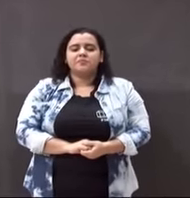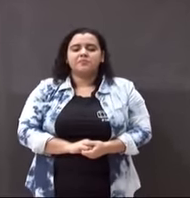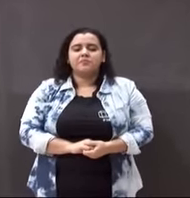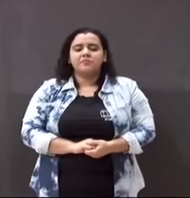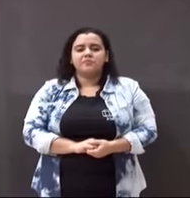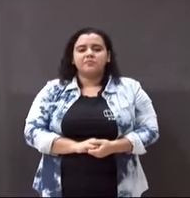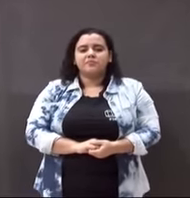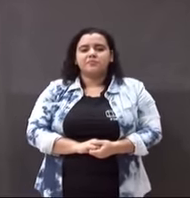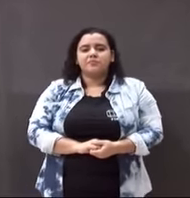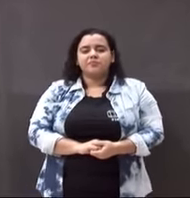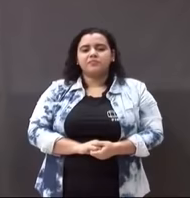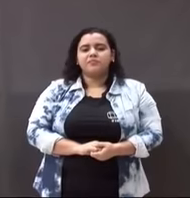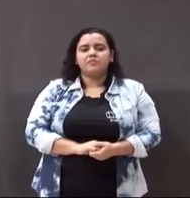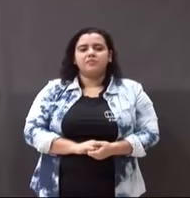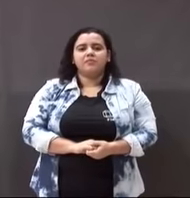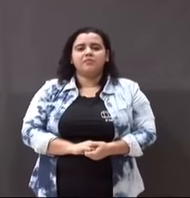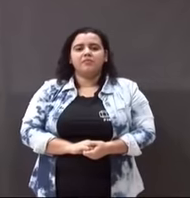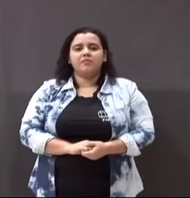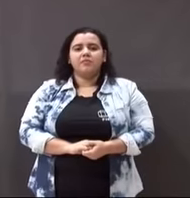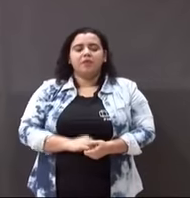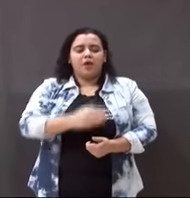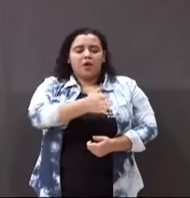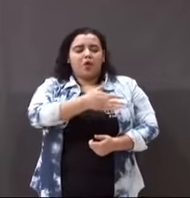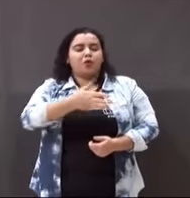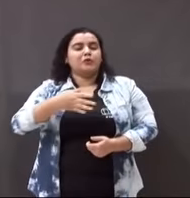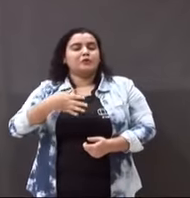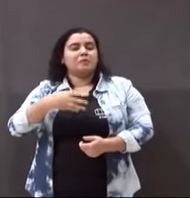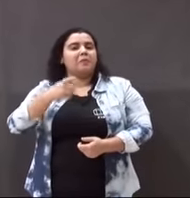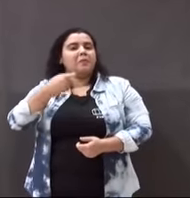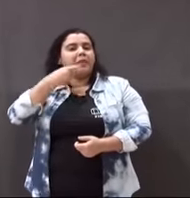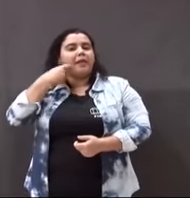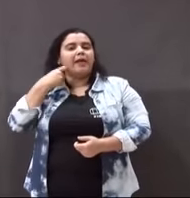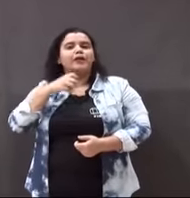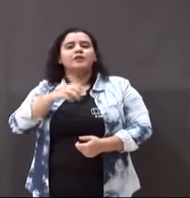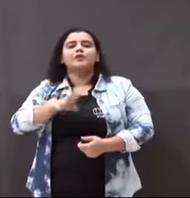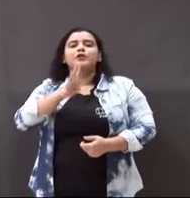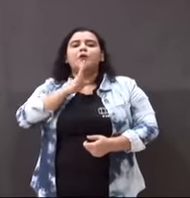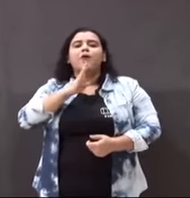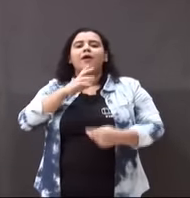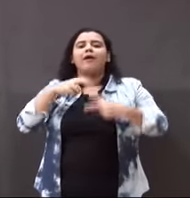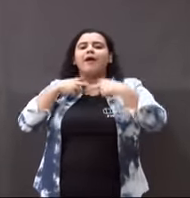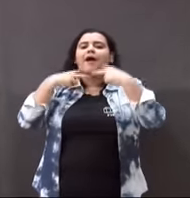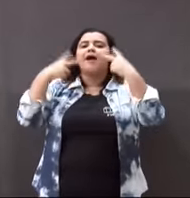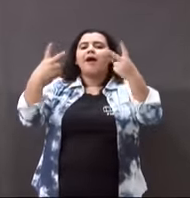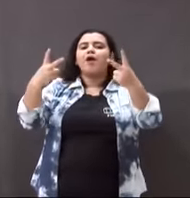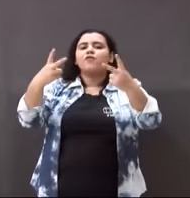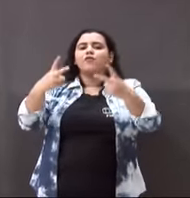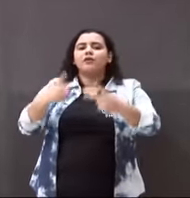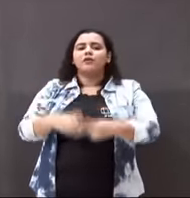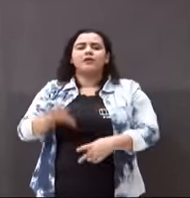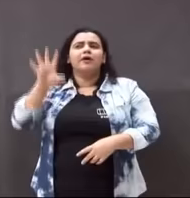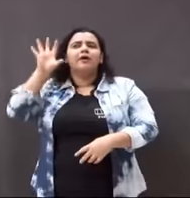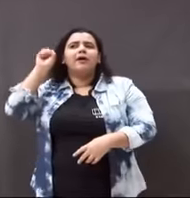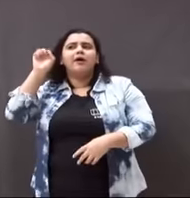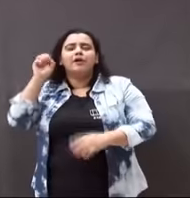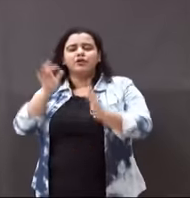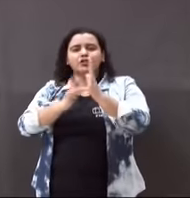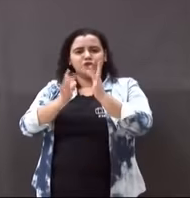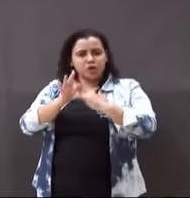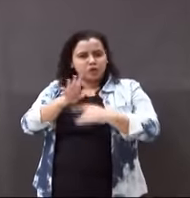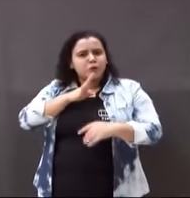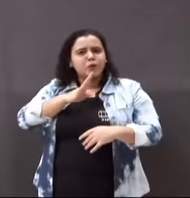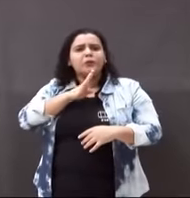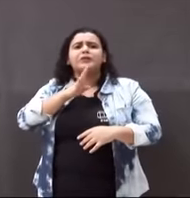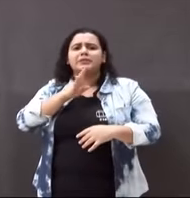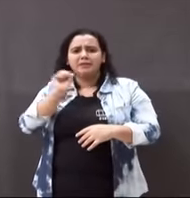Os peixes conhecem a voz dele. Conhece ou não conhece? Ó a voz dele. Pula para dentro, o peixe pá. Pula para dentro, o peixe pá. Pula para dentro, o